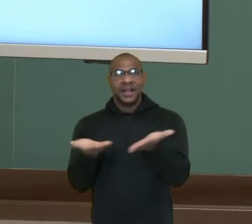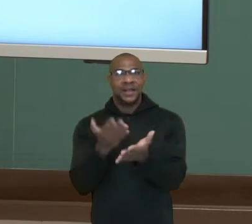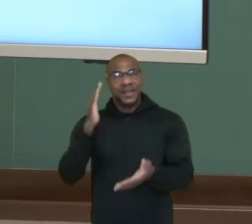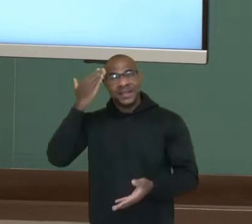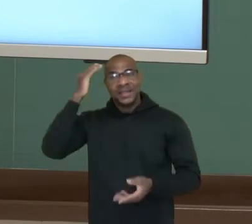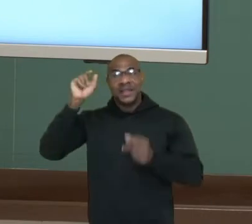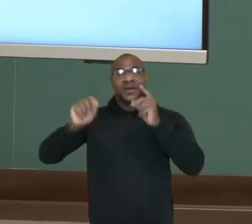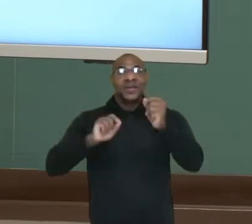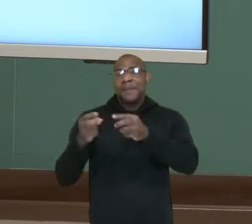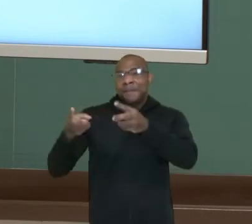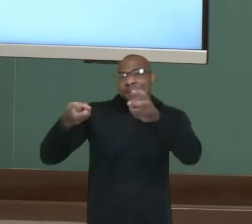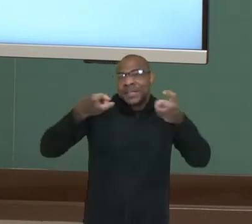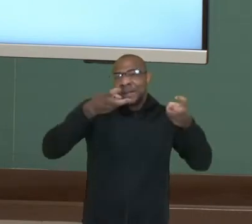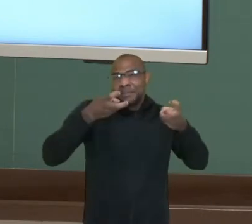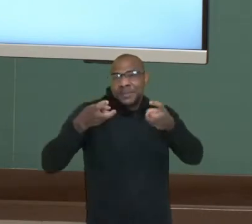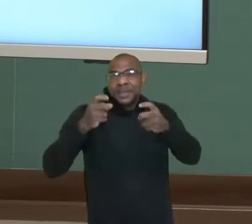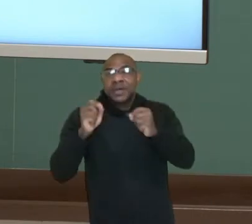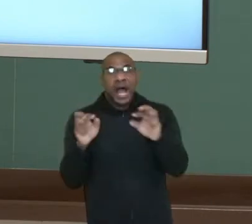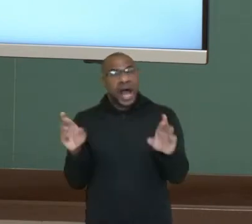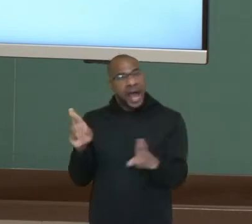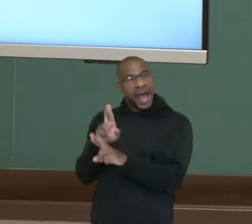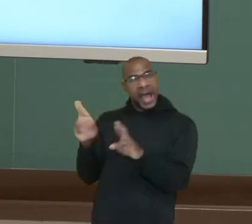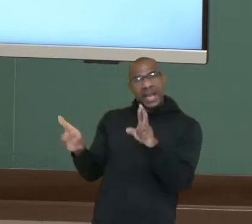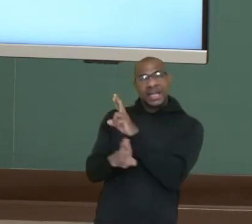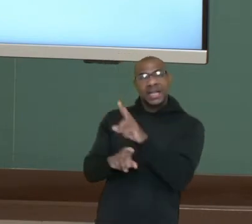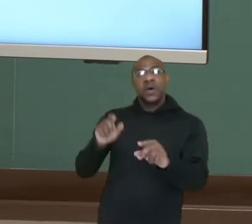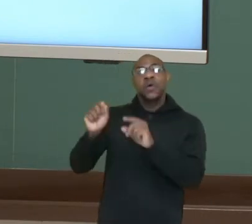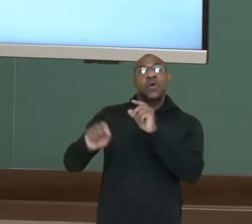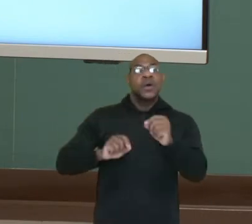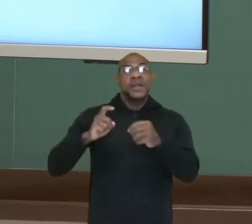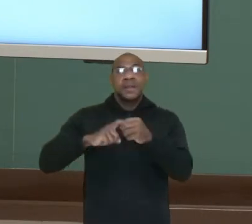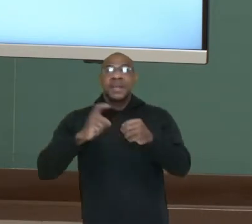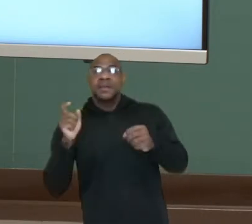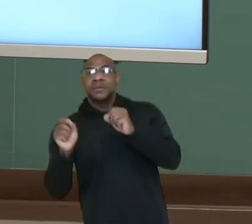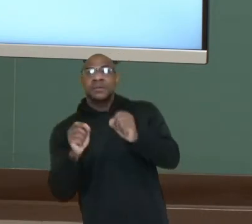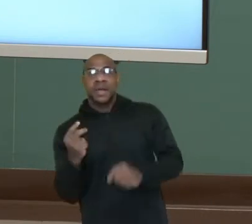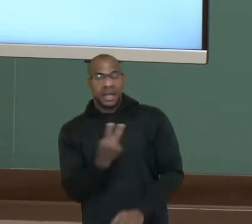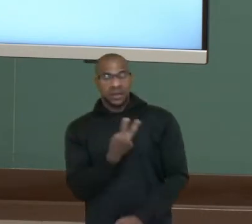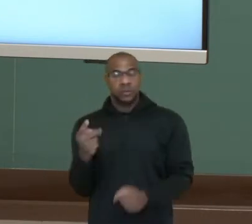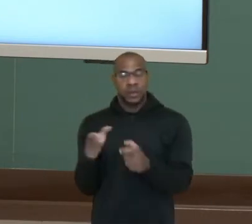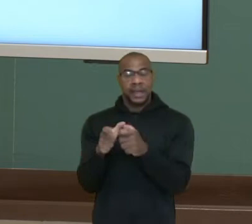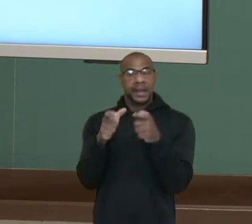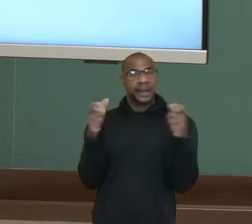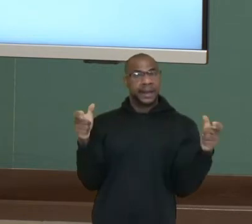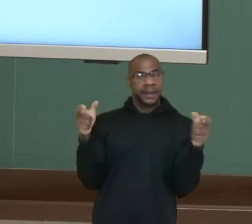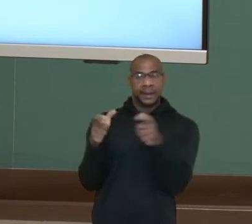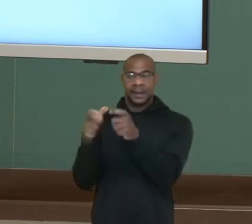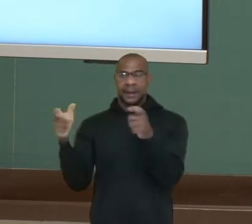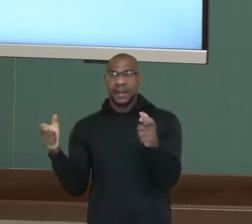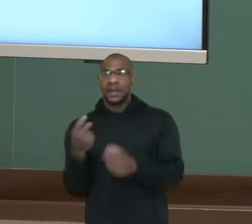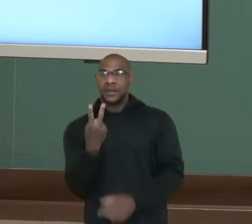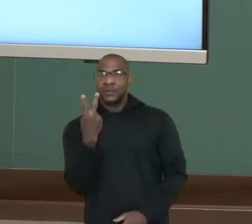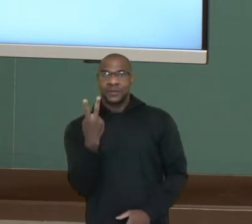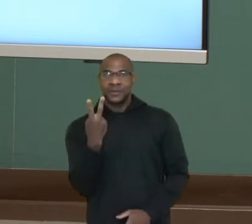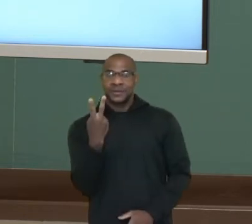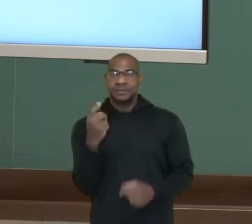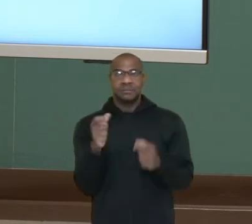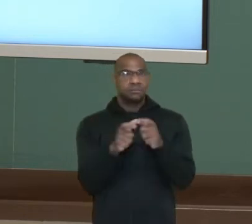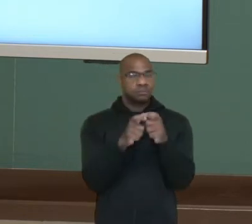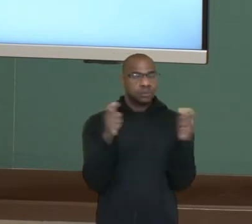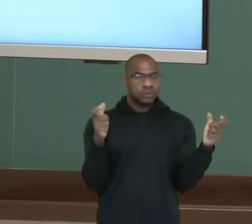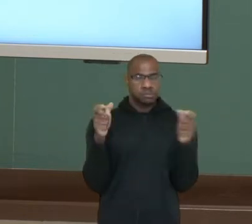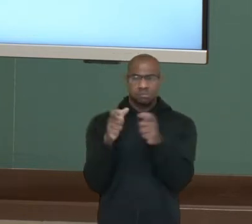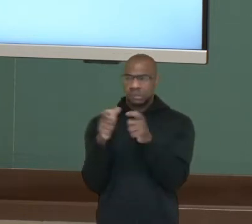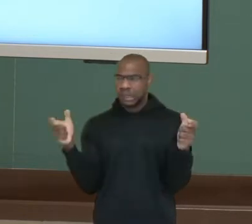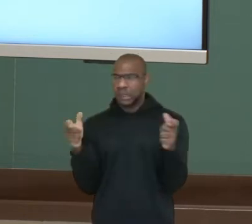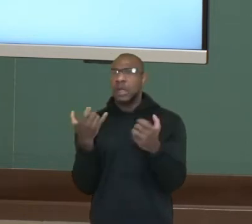Compreender e identificar a relação de dependência entre as duas grandezas. Então nós vamos trabalhar com